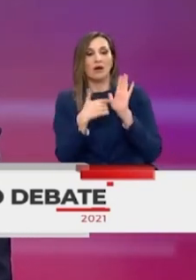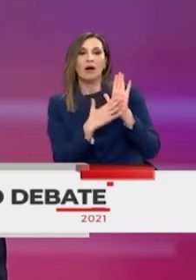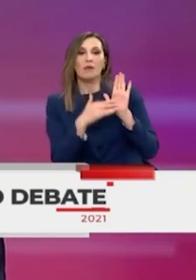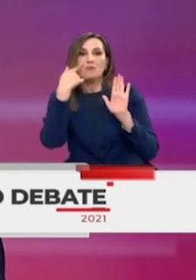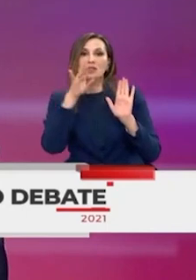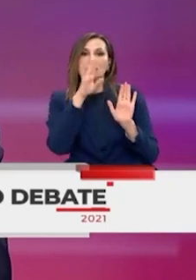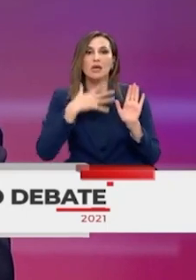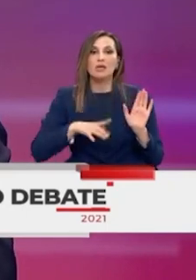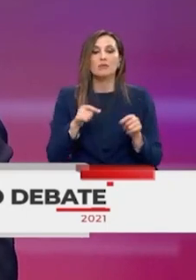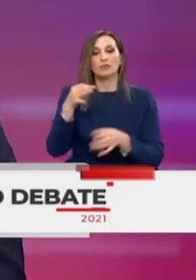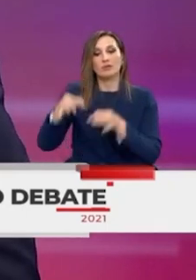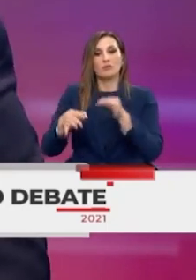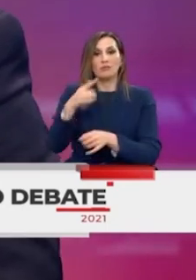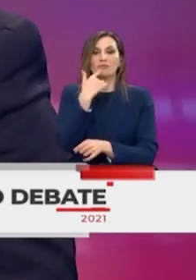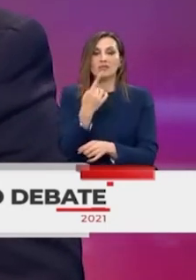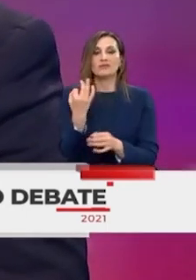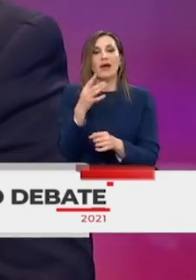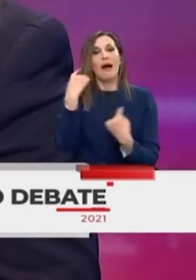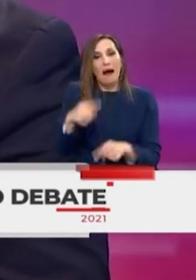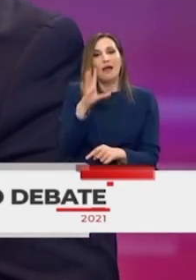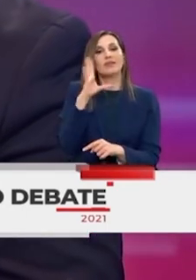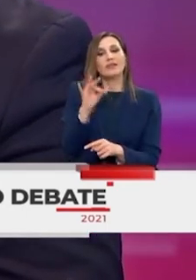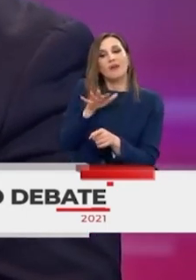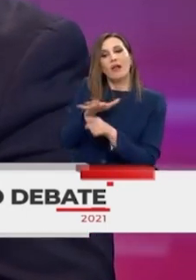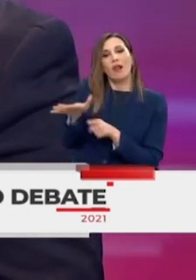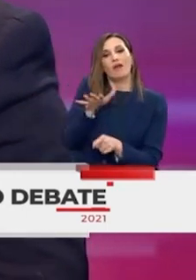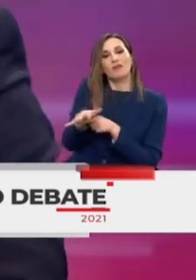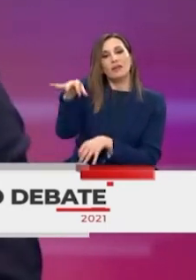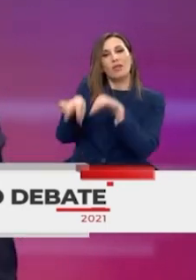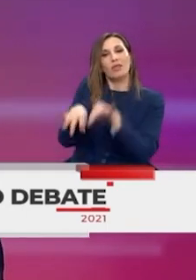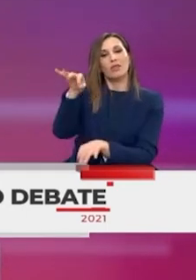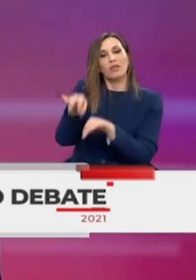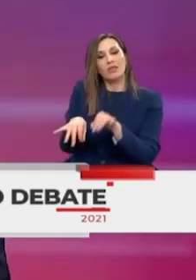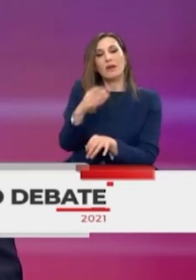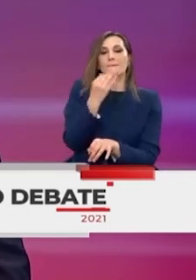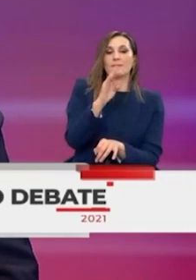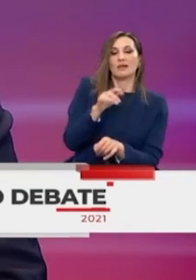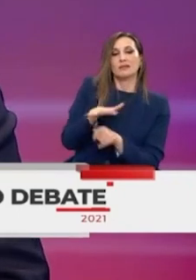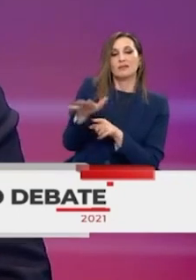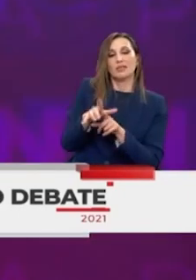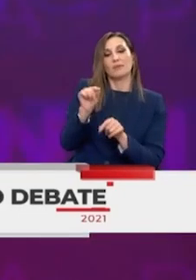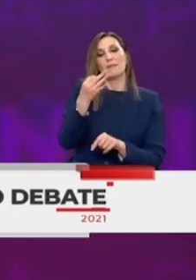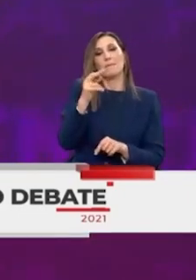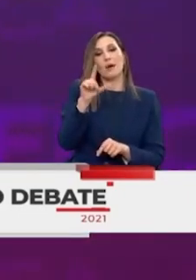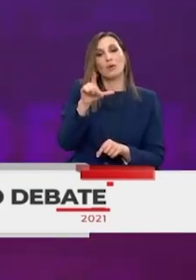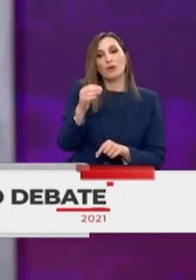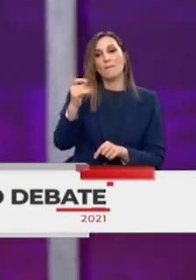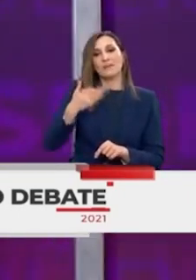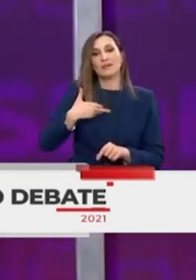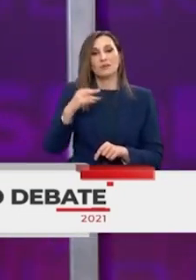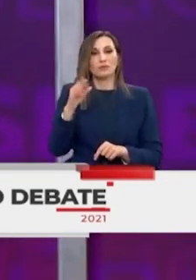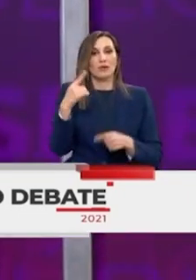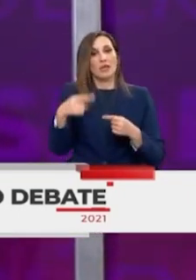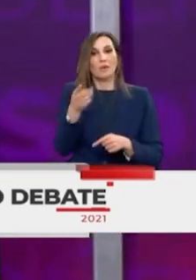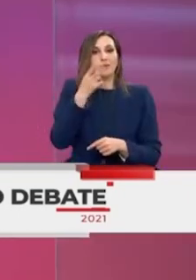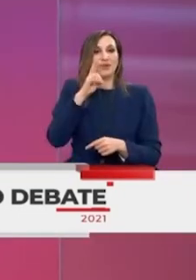Supremo Tribunal de Justiça foi muito claro. Houve tentativa de condicionar a justiça ouvir a pelo Partido Socialista e por Paulo Pedroso. E é o diretor de campanha da doutora Ana